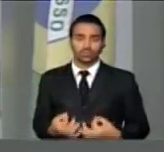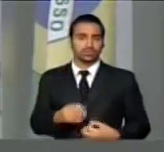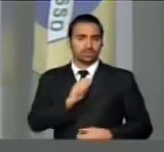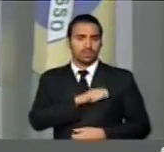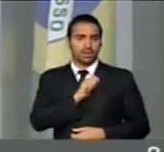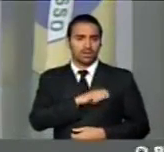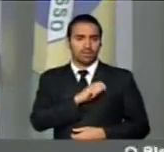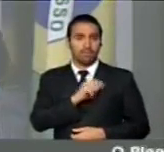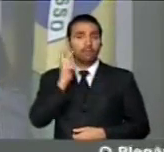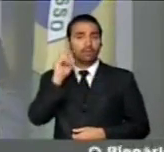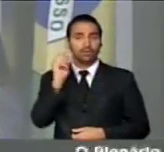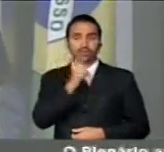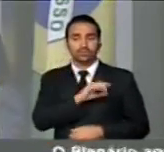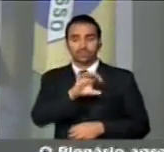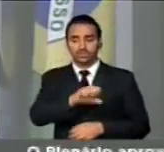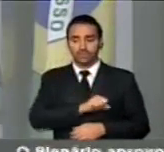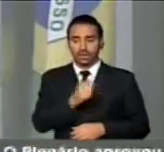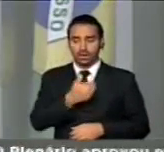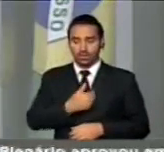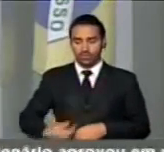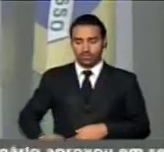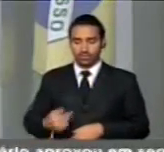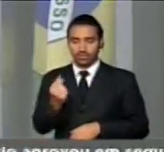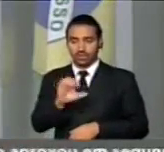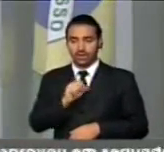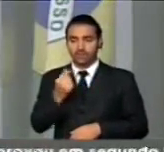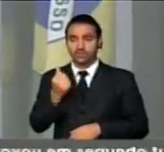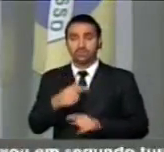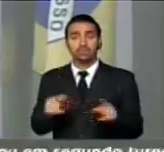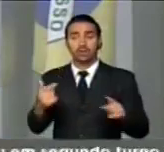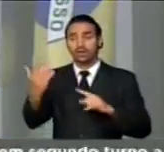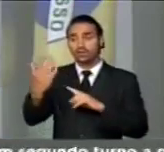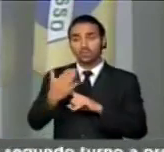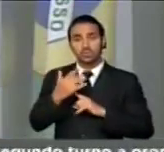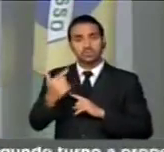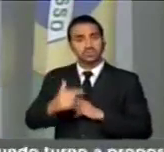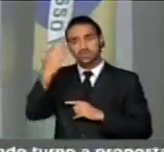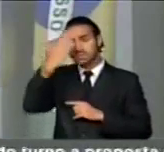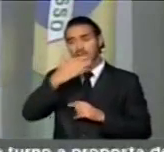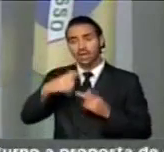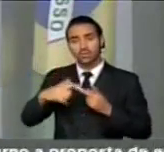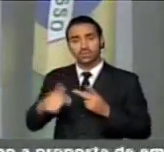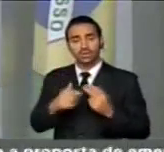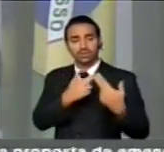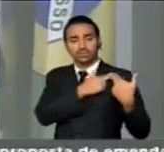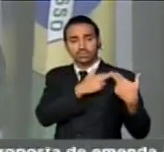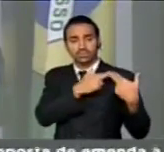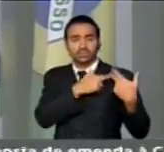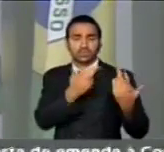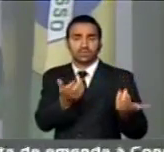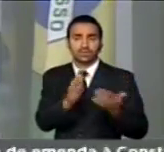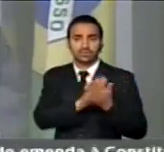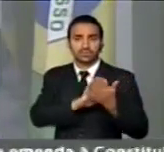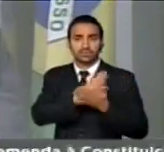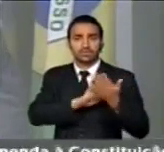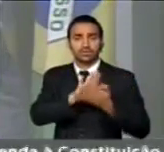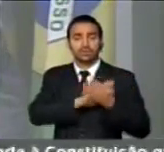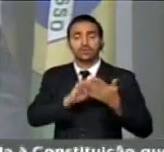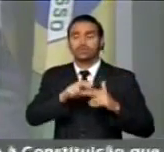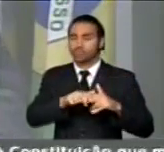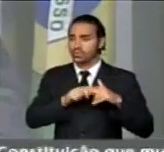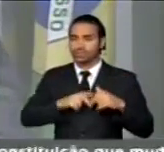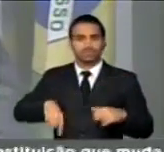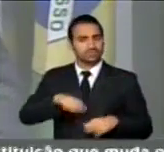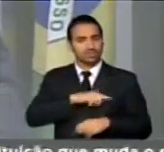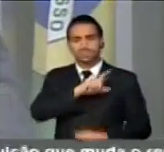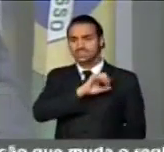para colocar o dinheiro na mão de um governo que não tem mostrado seriedade, responsabilidade com a coisa pública. Portanto, somos